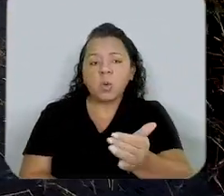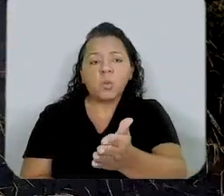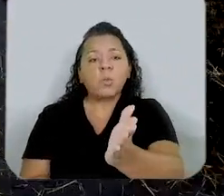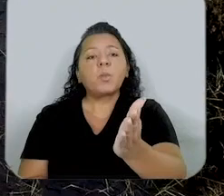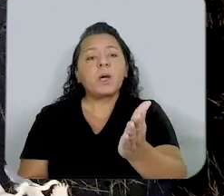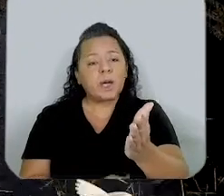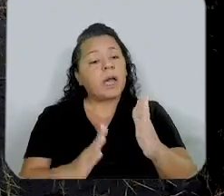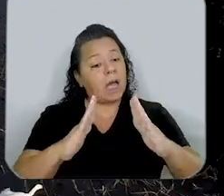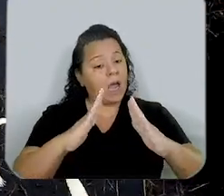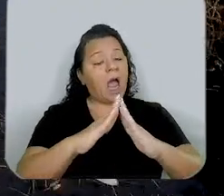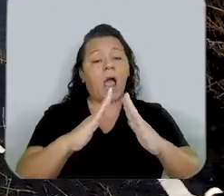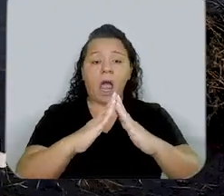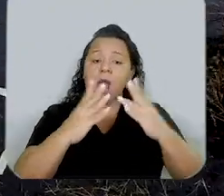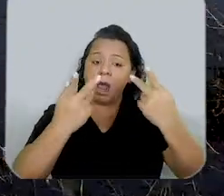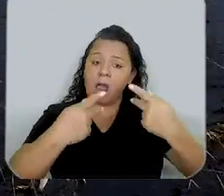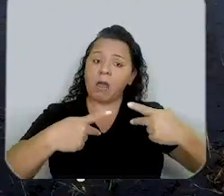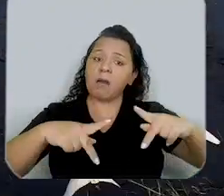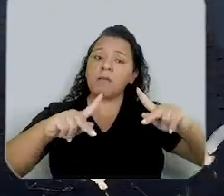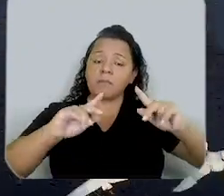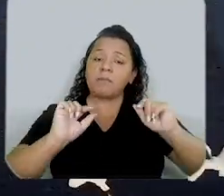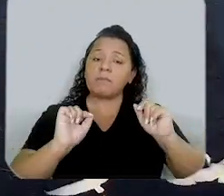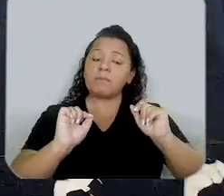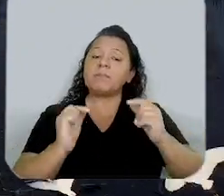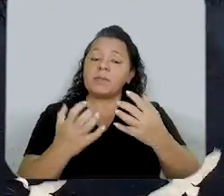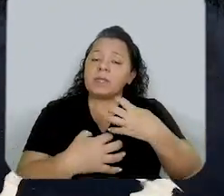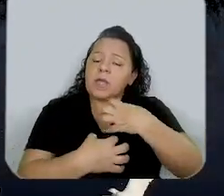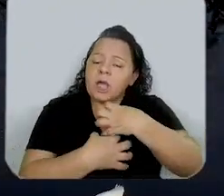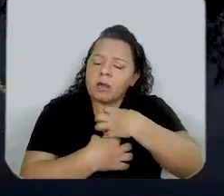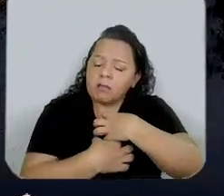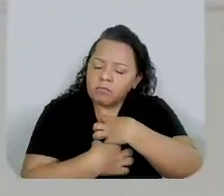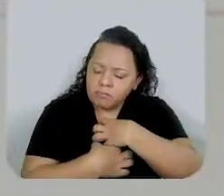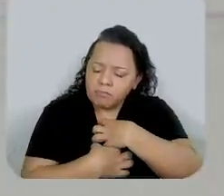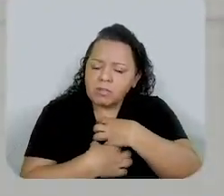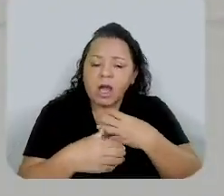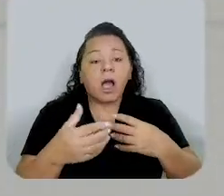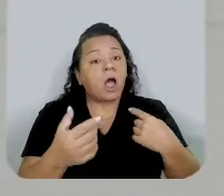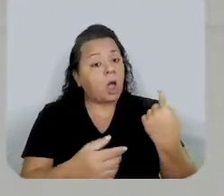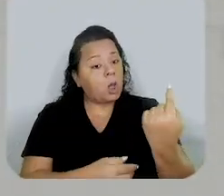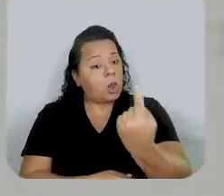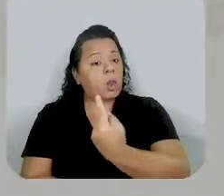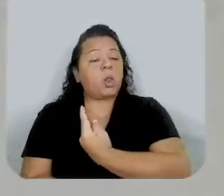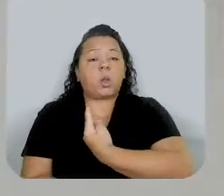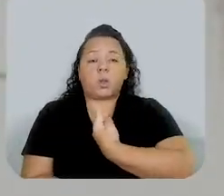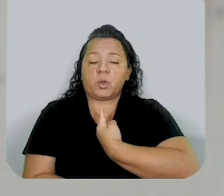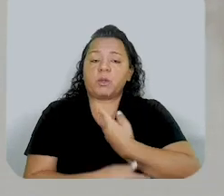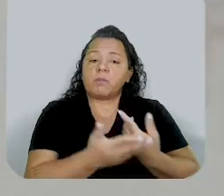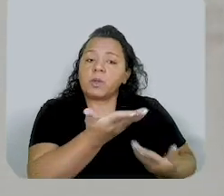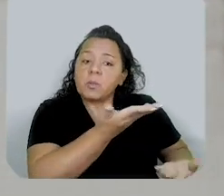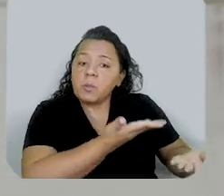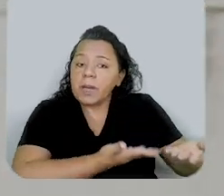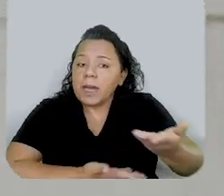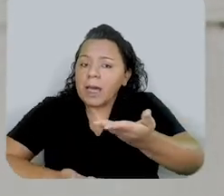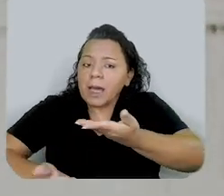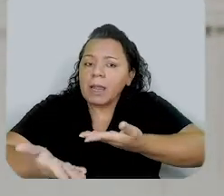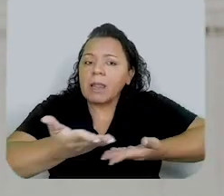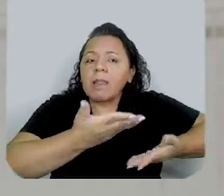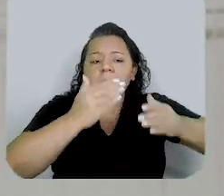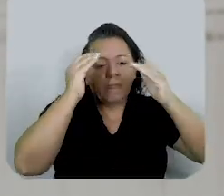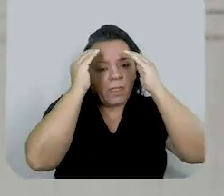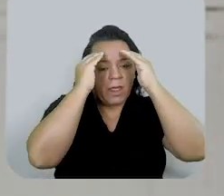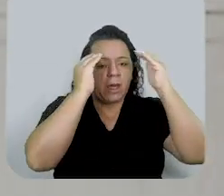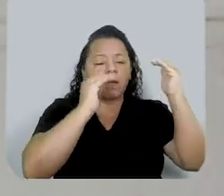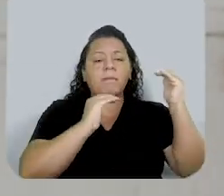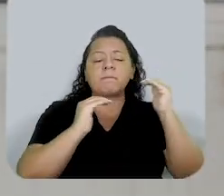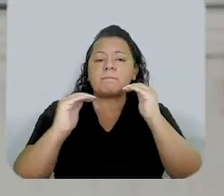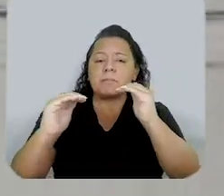casa, né? Então, nesse sentido que nós temos uma relação de respeito e de interação com todos